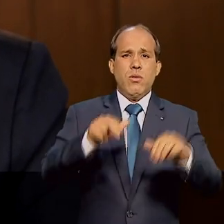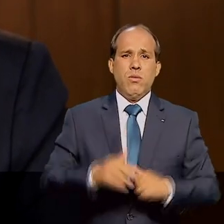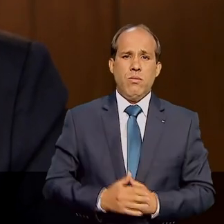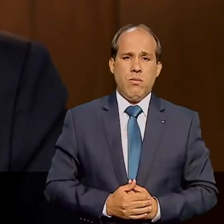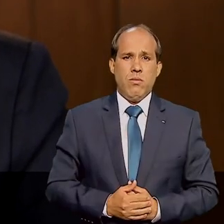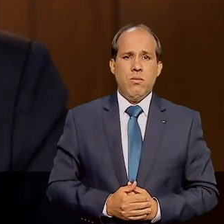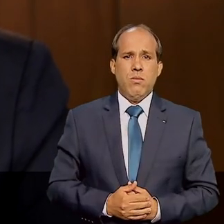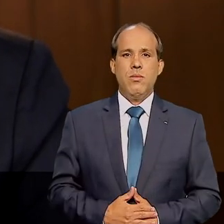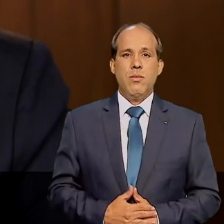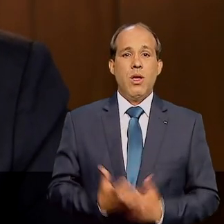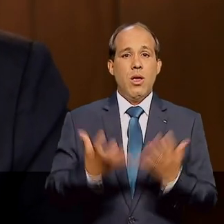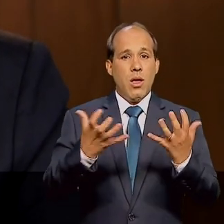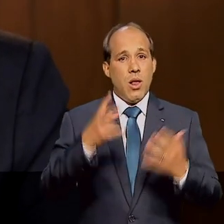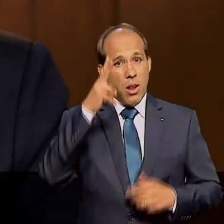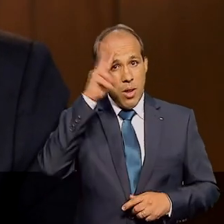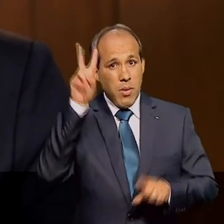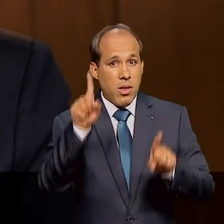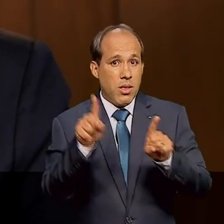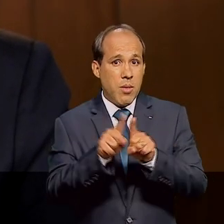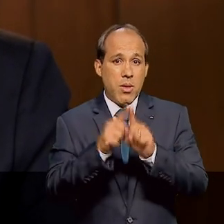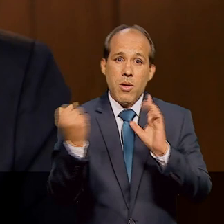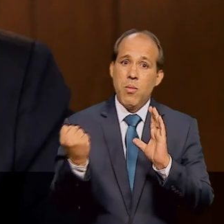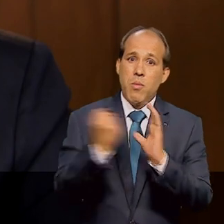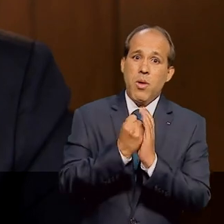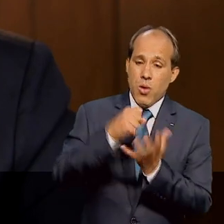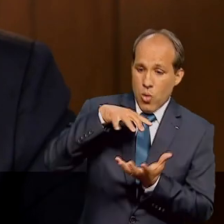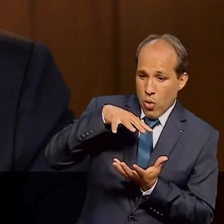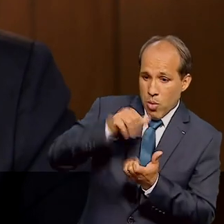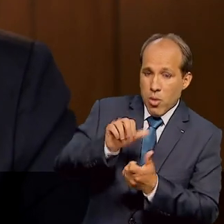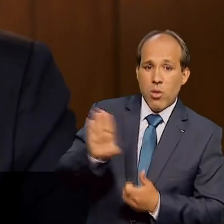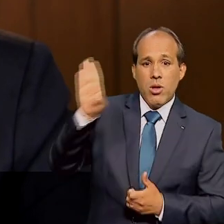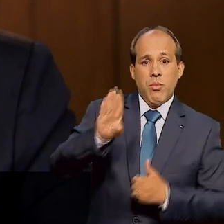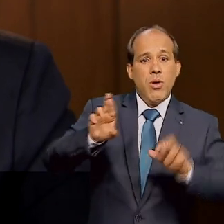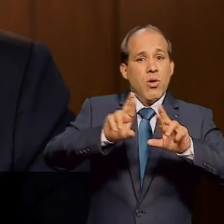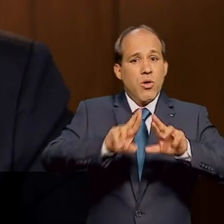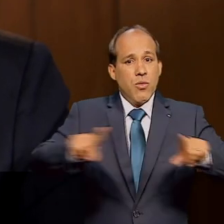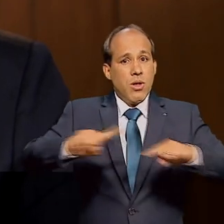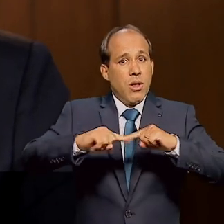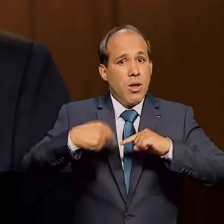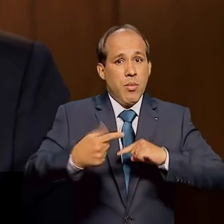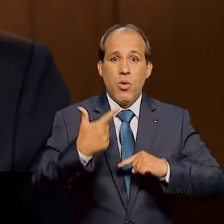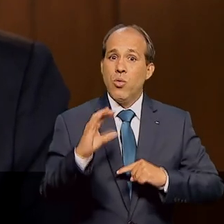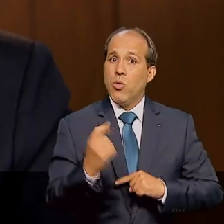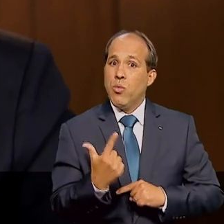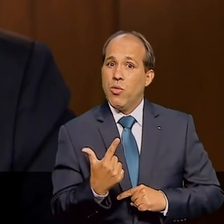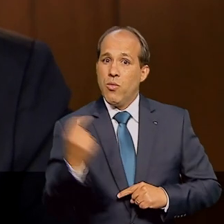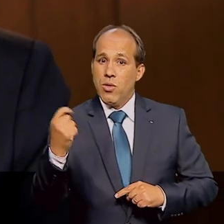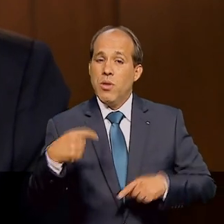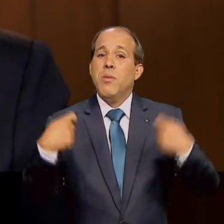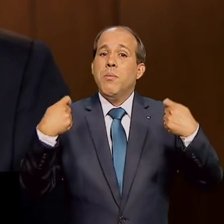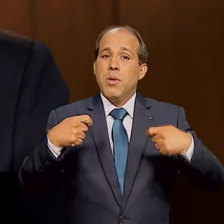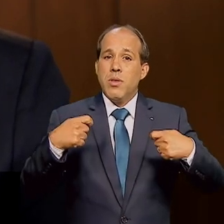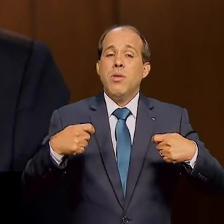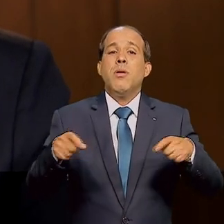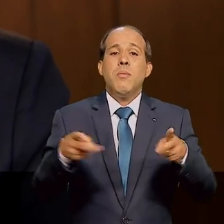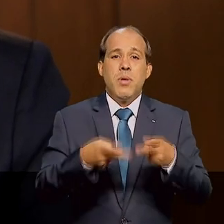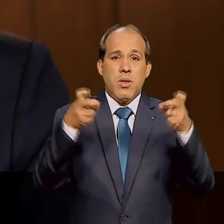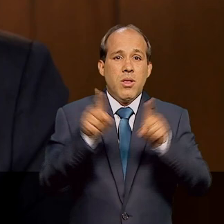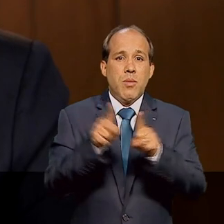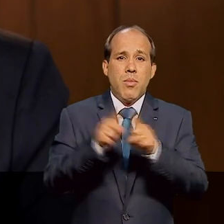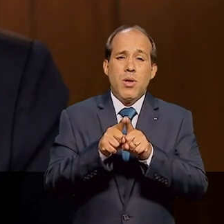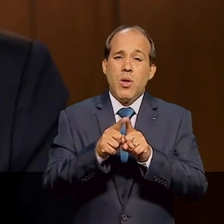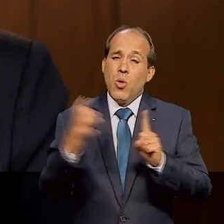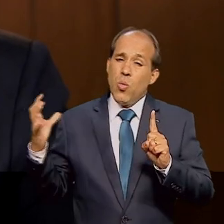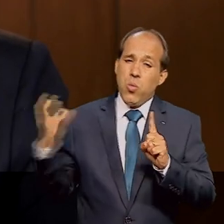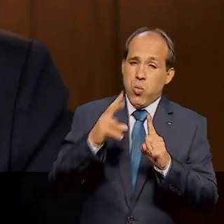diferenciadas quero lembrar ainda que o Marco Global da biodiversidade pós-2020 deve levar